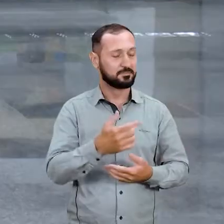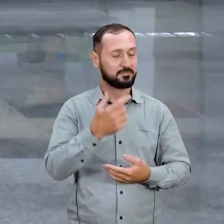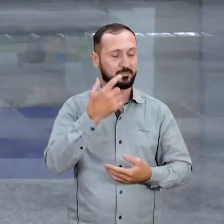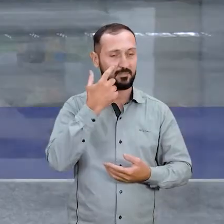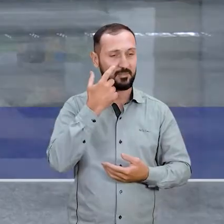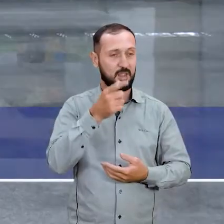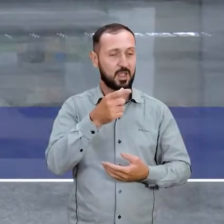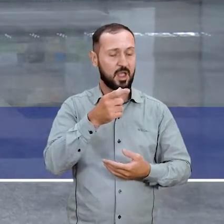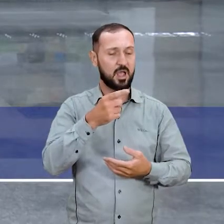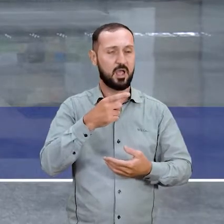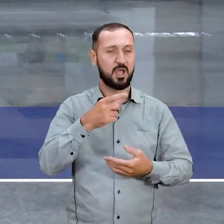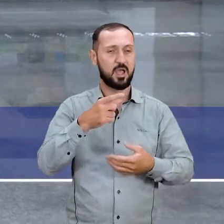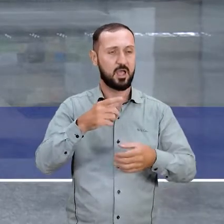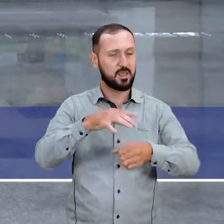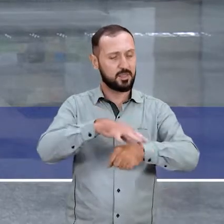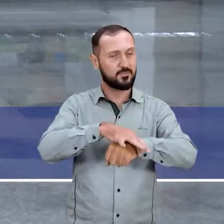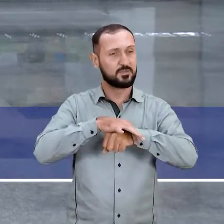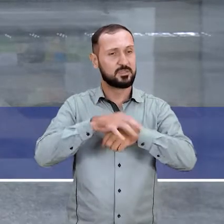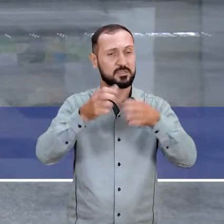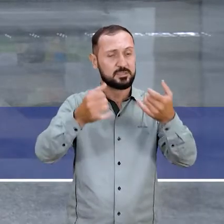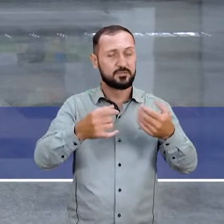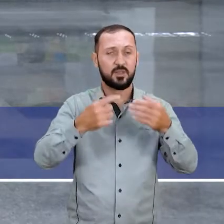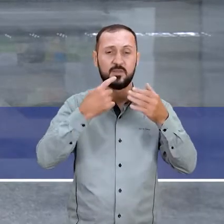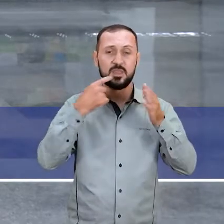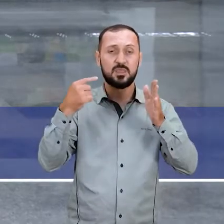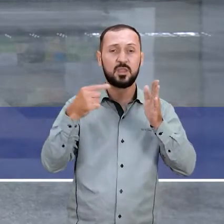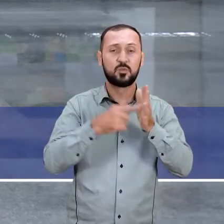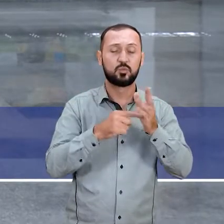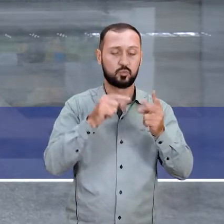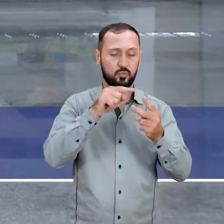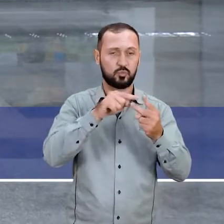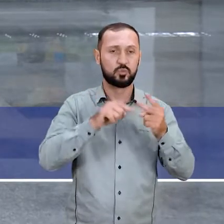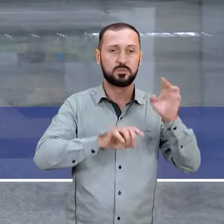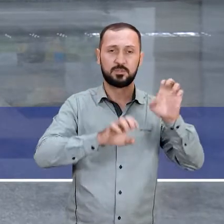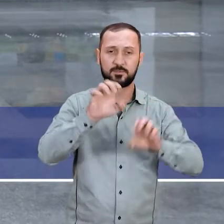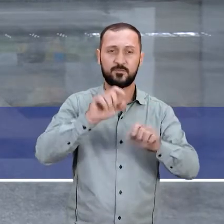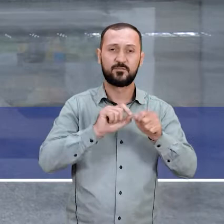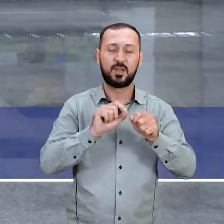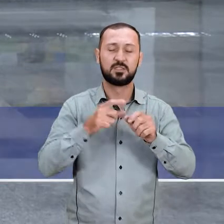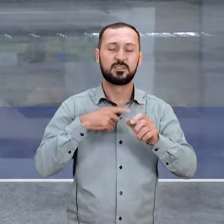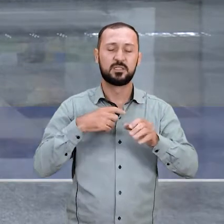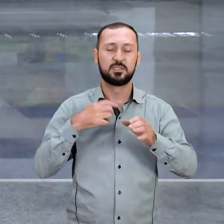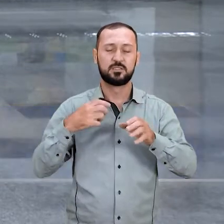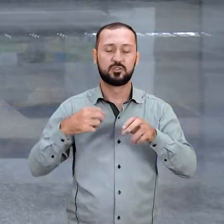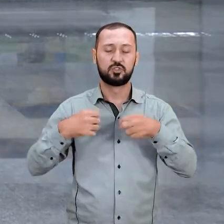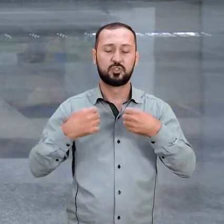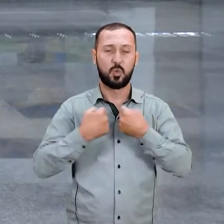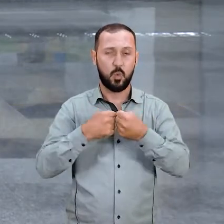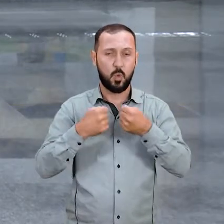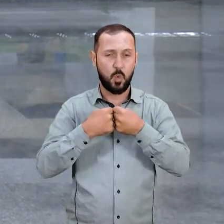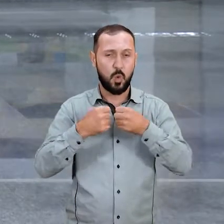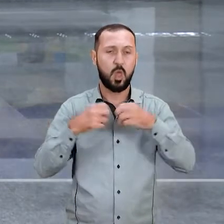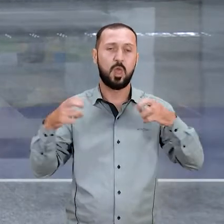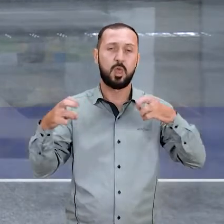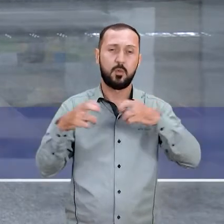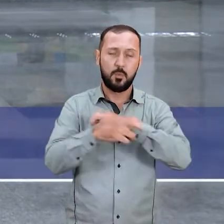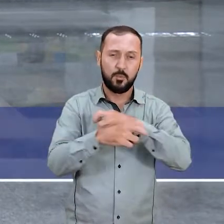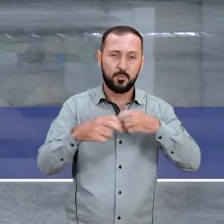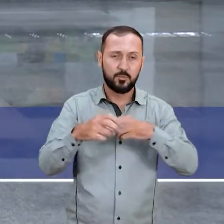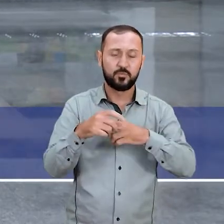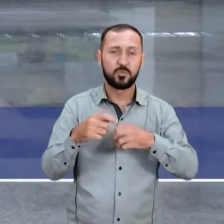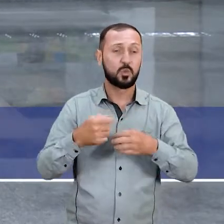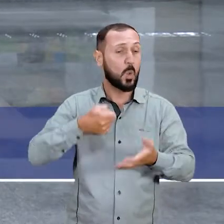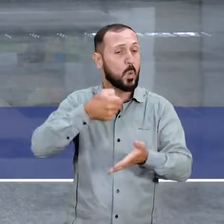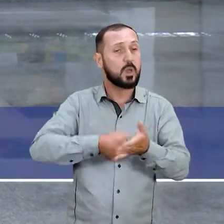A Defensoria Pública do Estado recebeu denúncias de que 2 empresas que oferecem esses serviços de transporte não vêm cumprindo